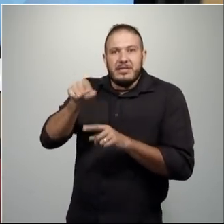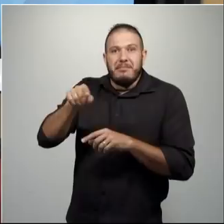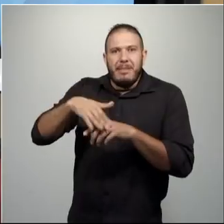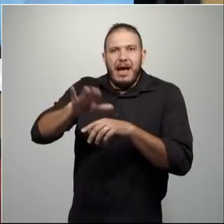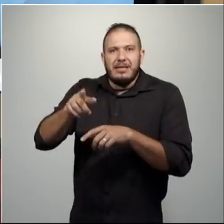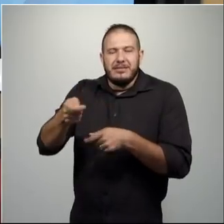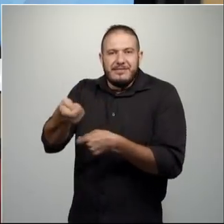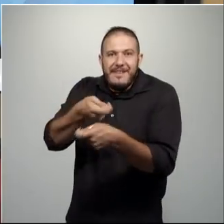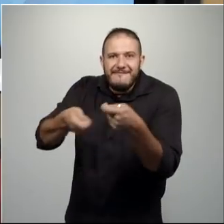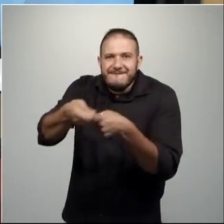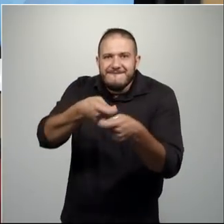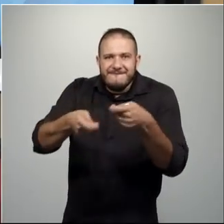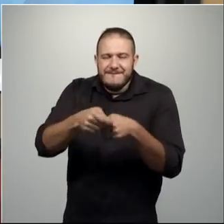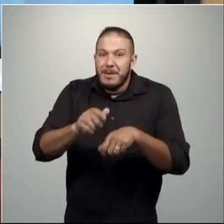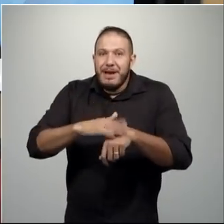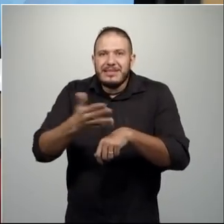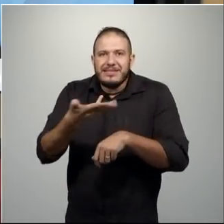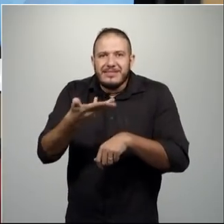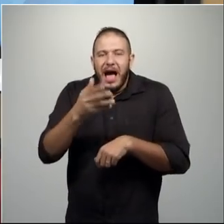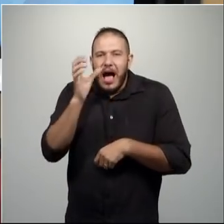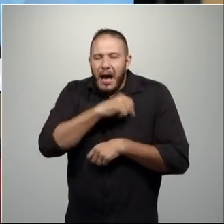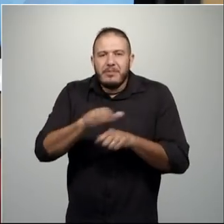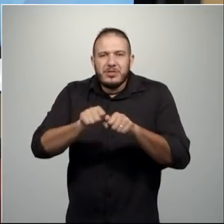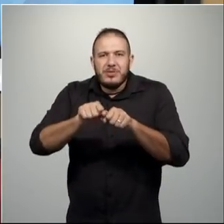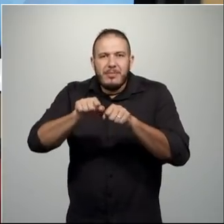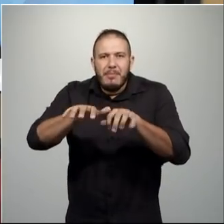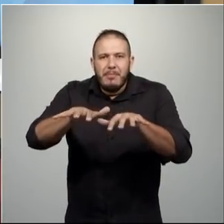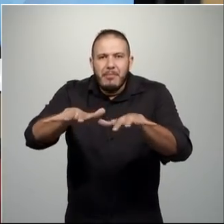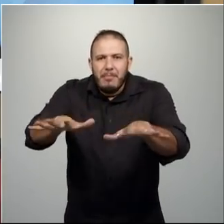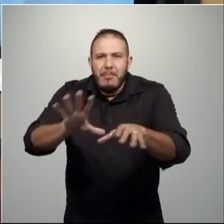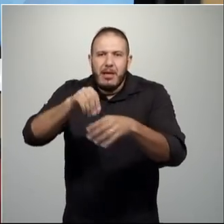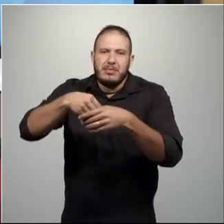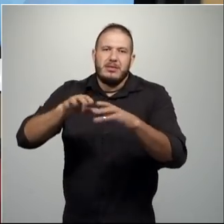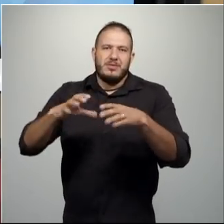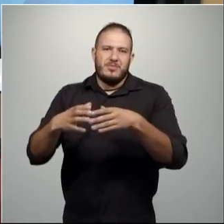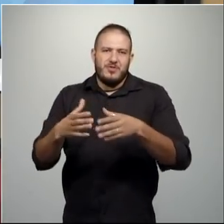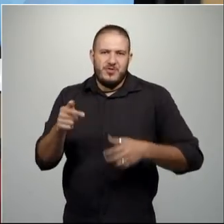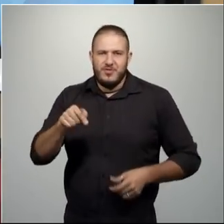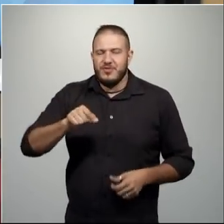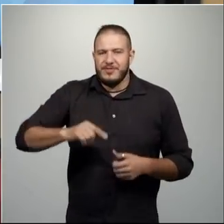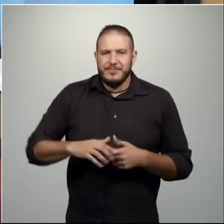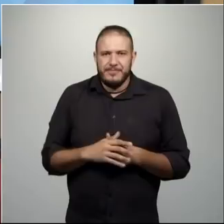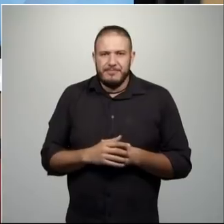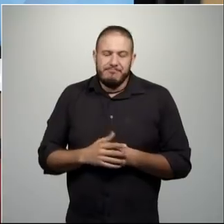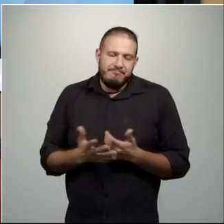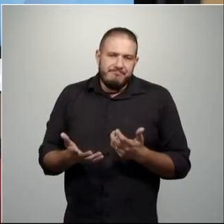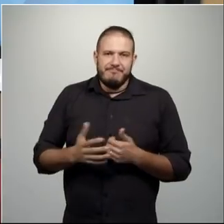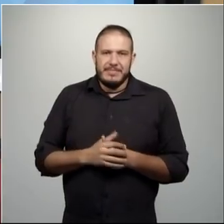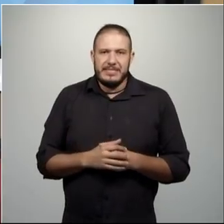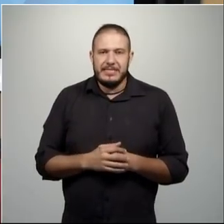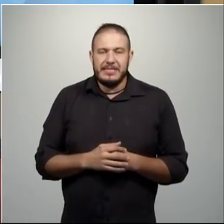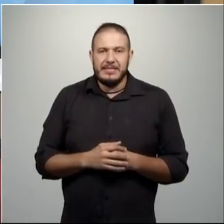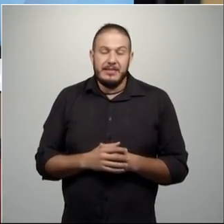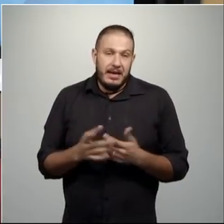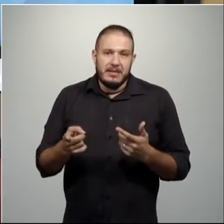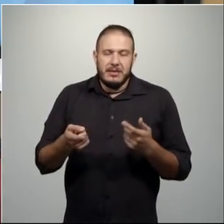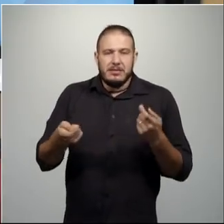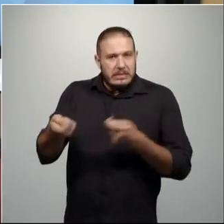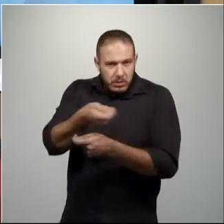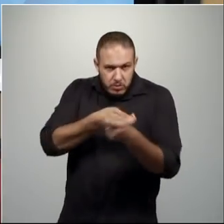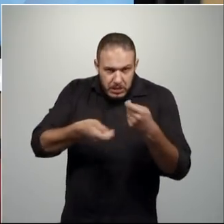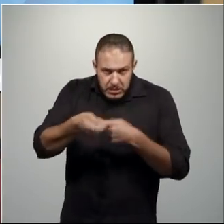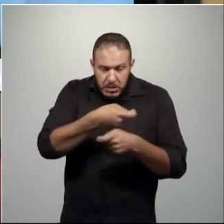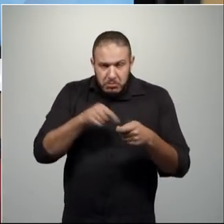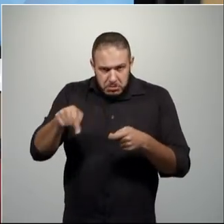transações elas entrarem mais rapidamente dentro do box tim então enfim essas transações são